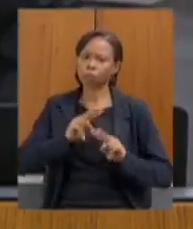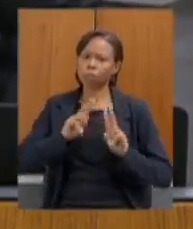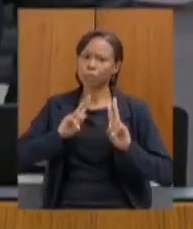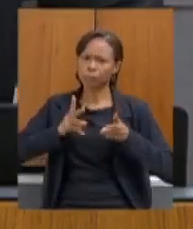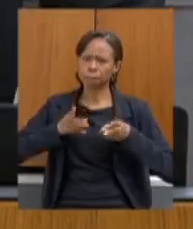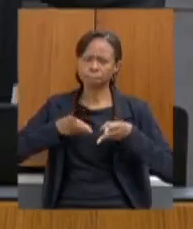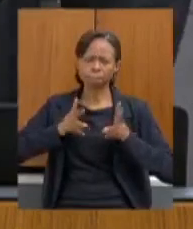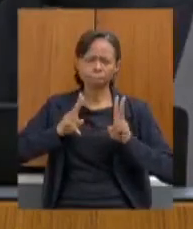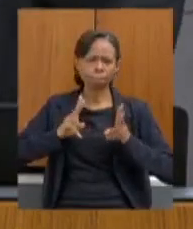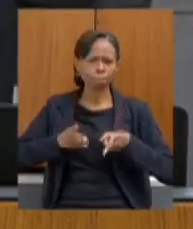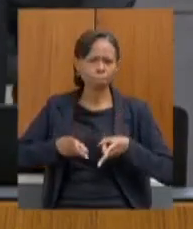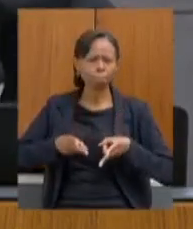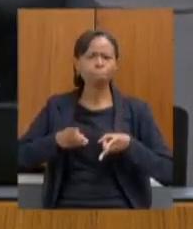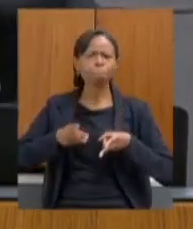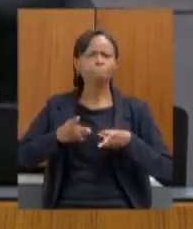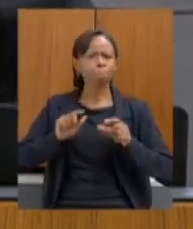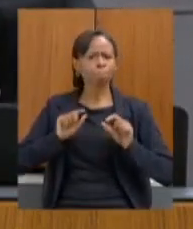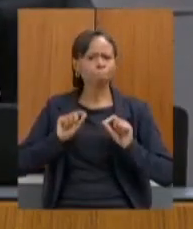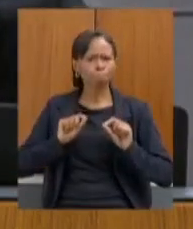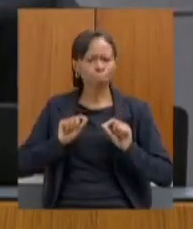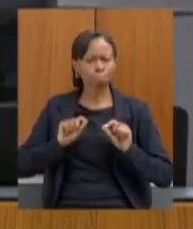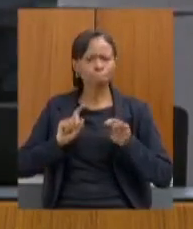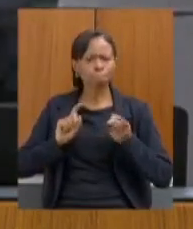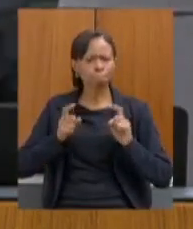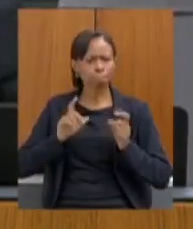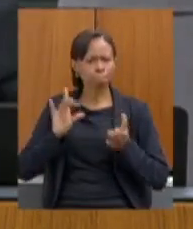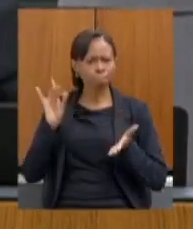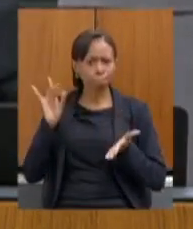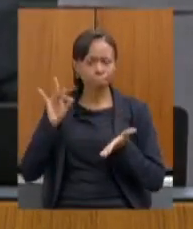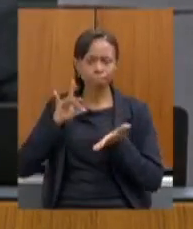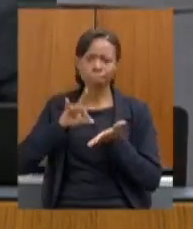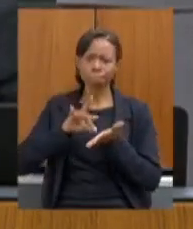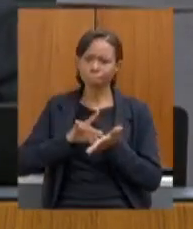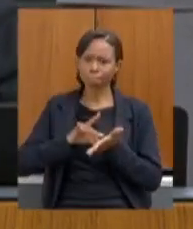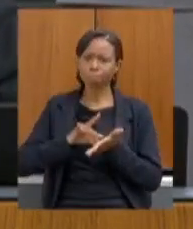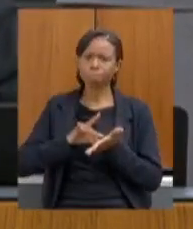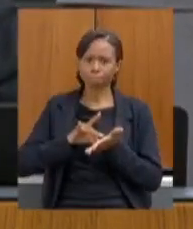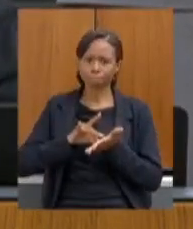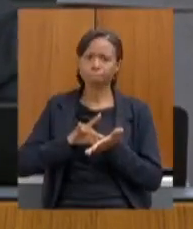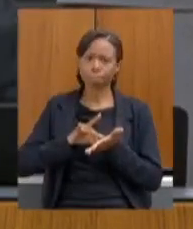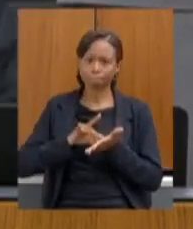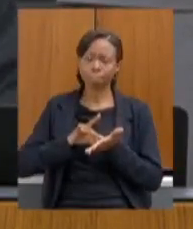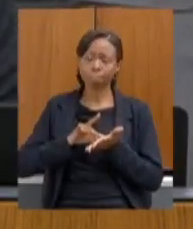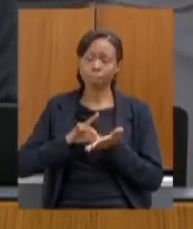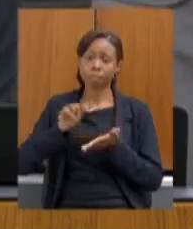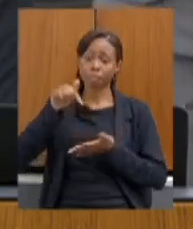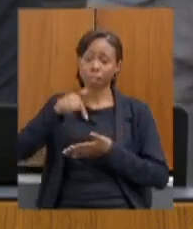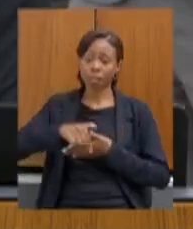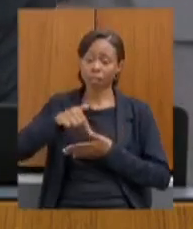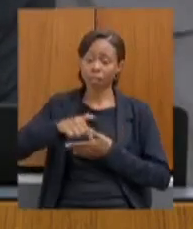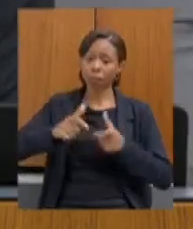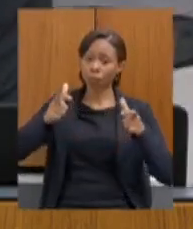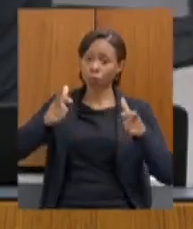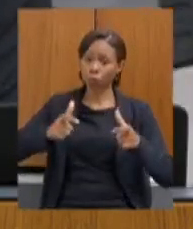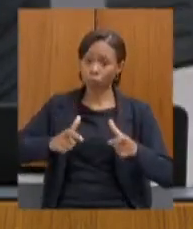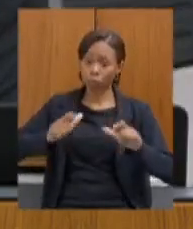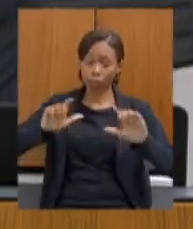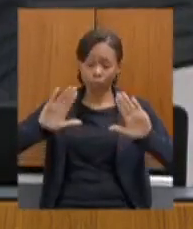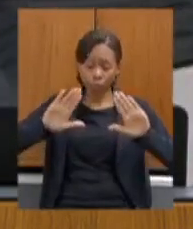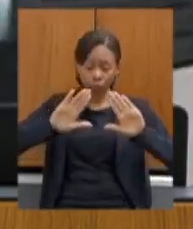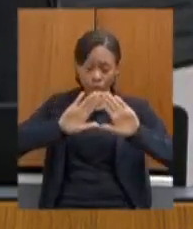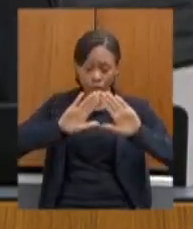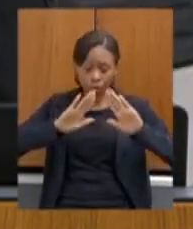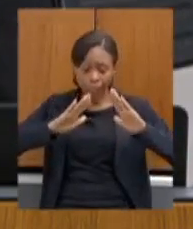torna realmente cada vez mais de maneira legítima a Casa do Povo onde as pessoas nos